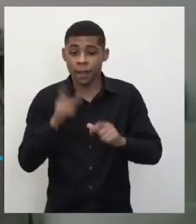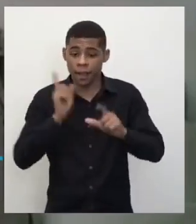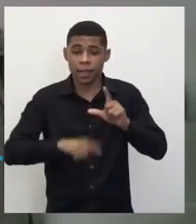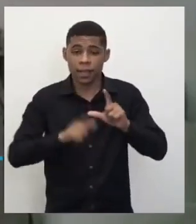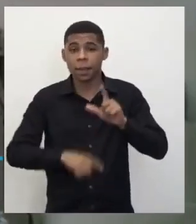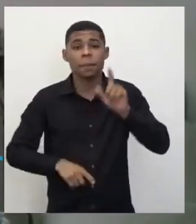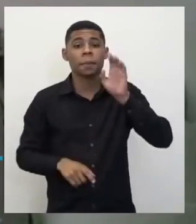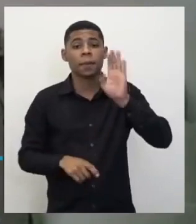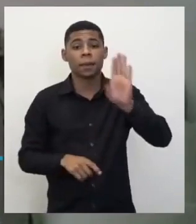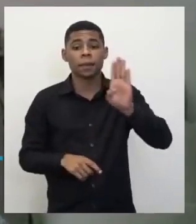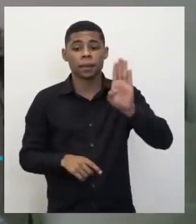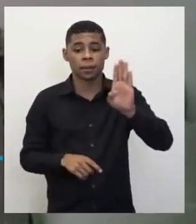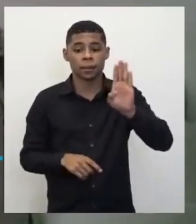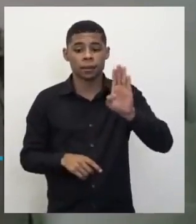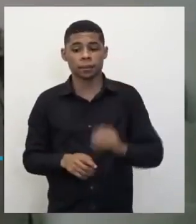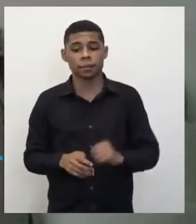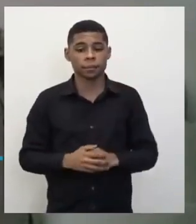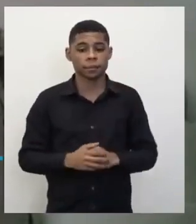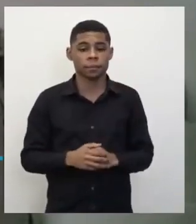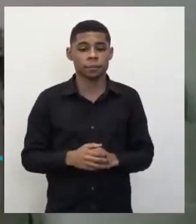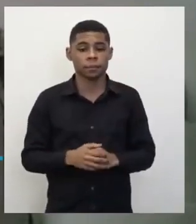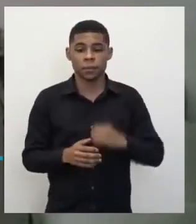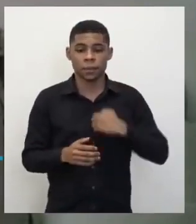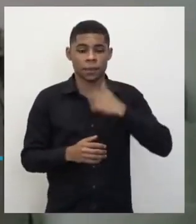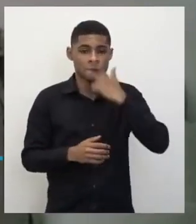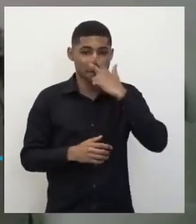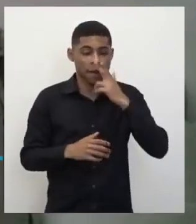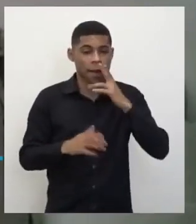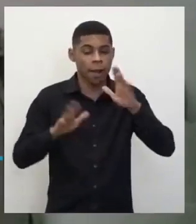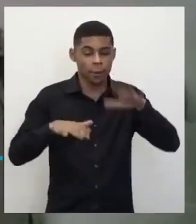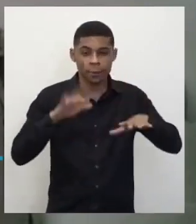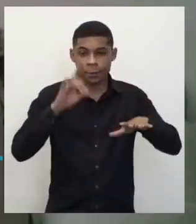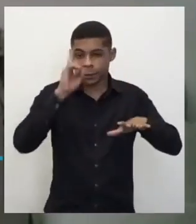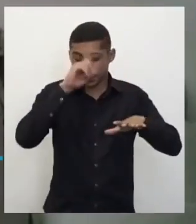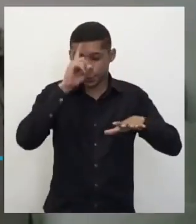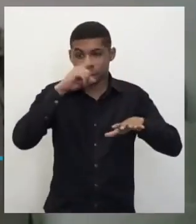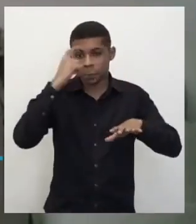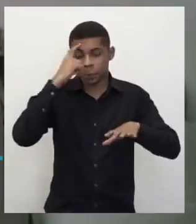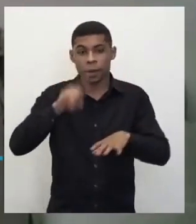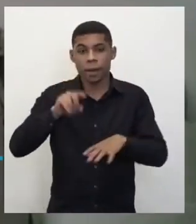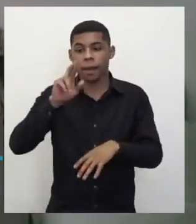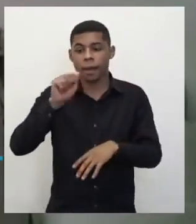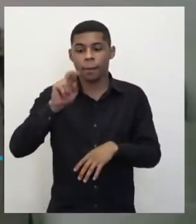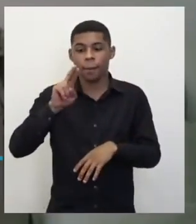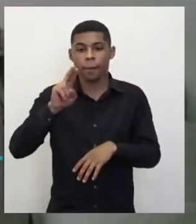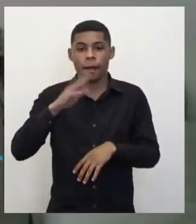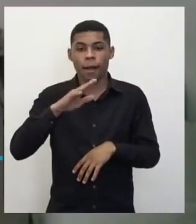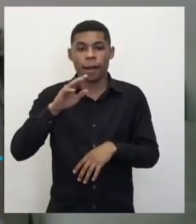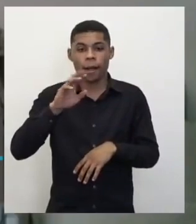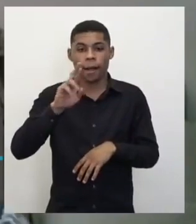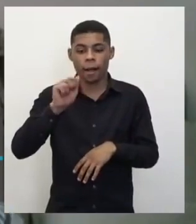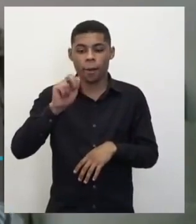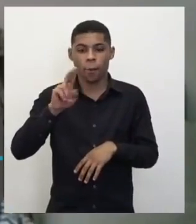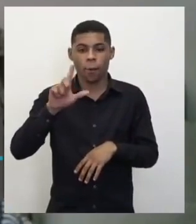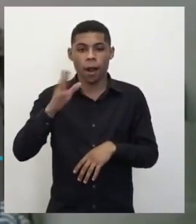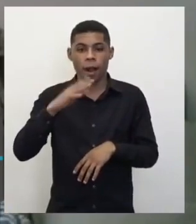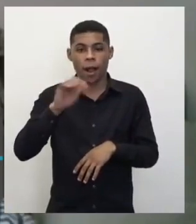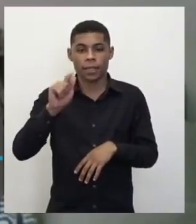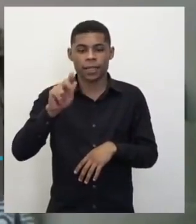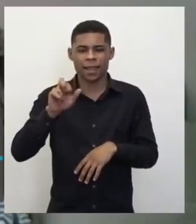B. Acho que alguns foram mesmo. Ficou, na verdade, parece que fica um